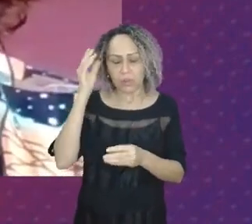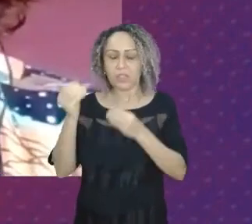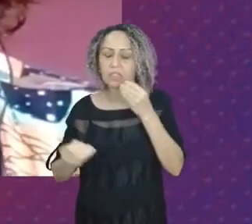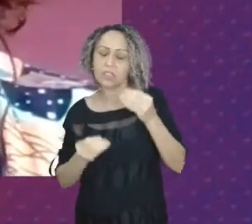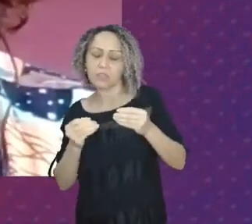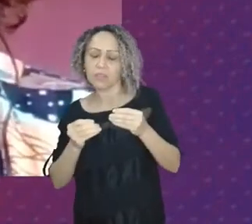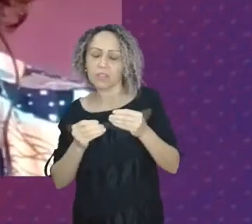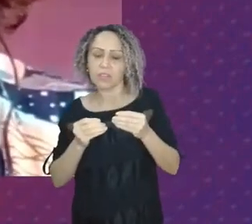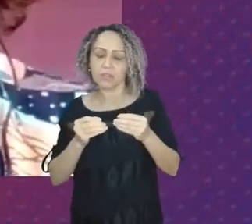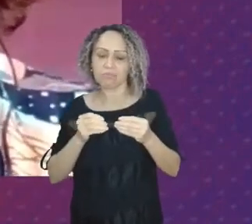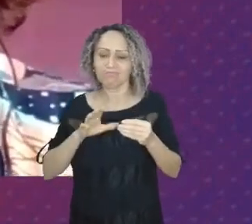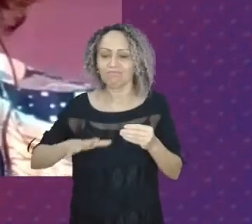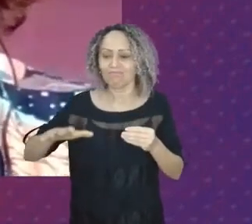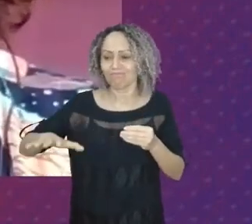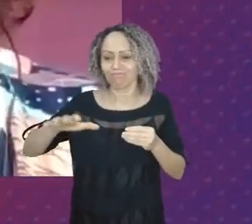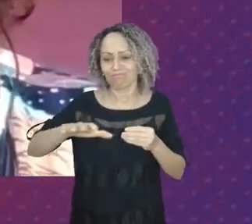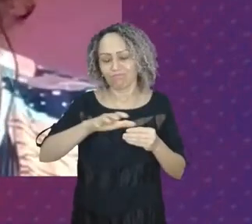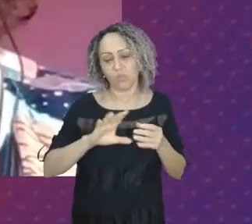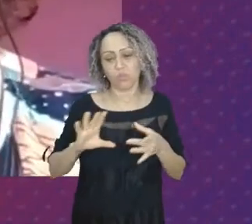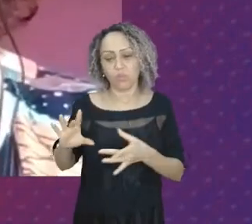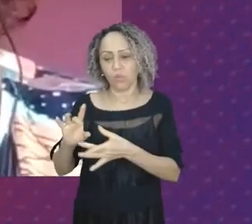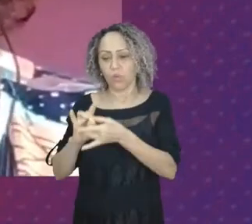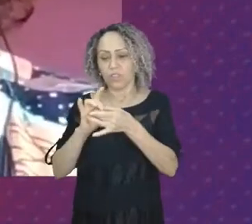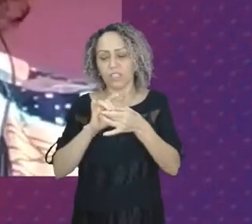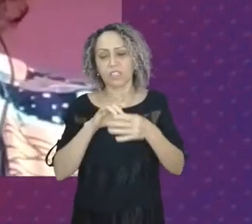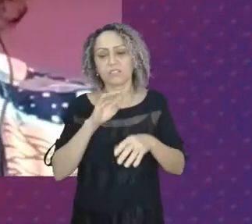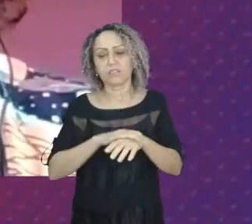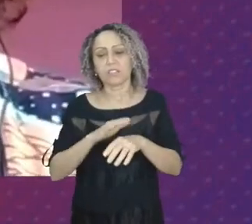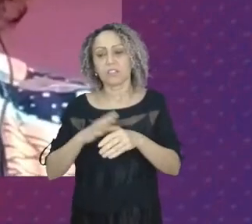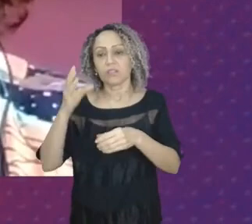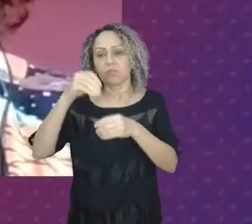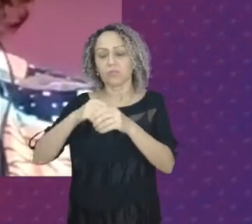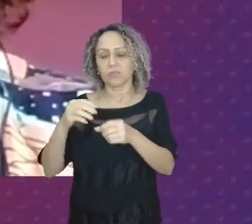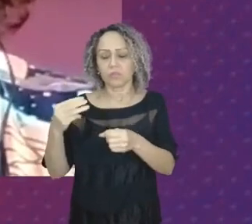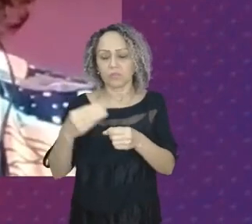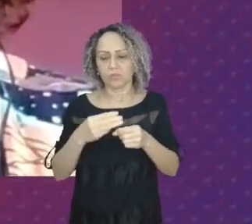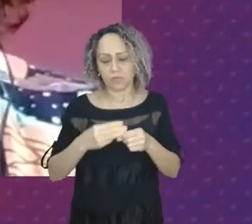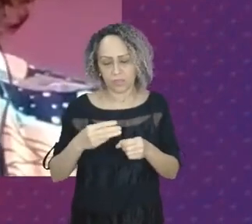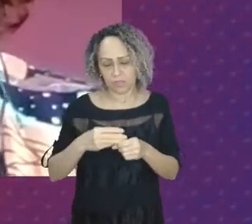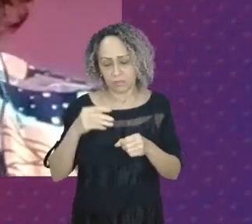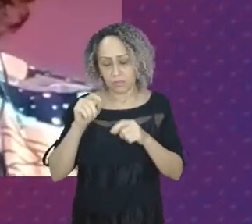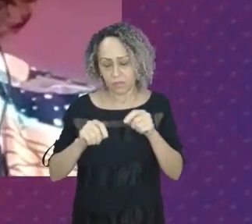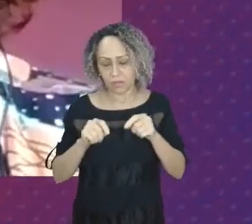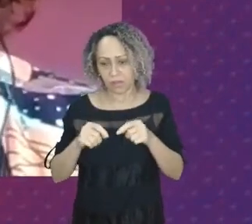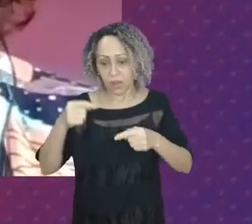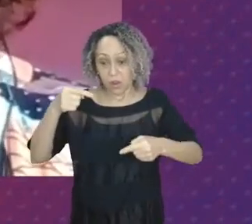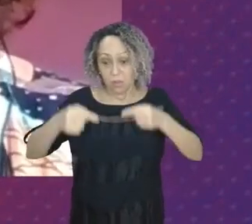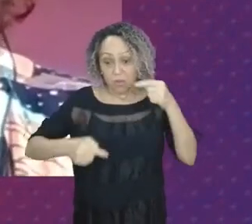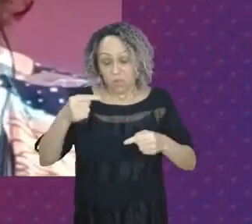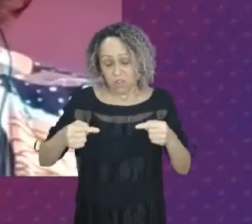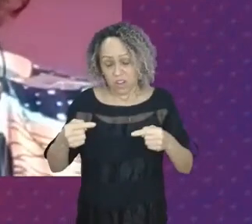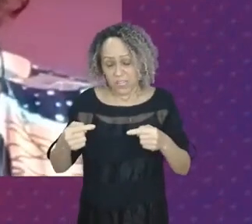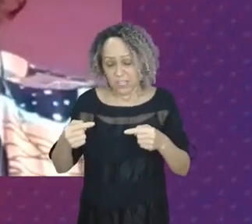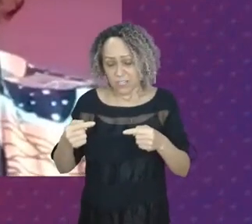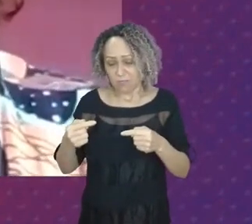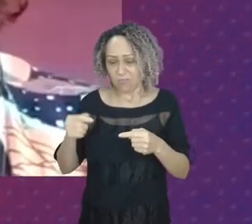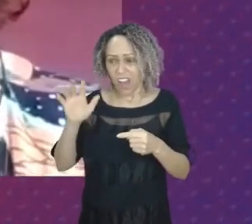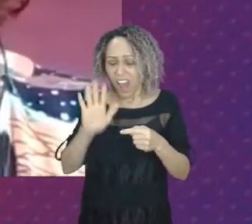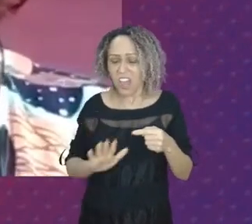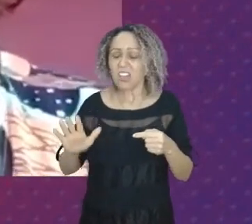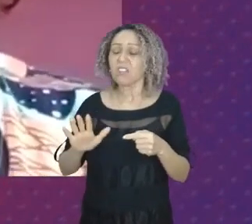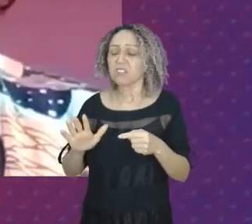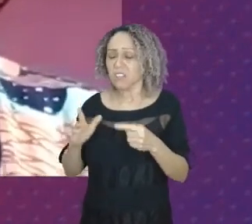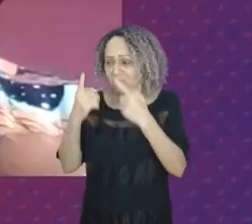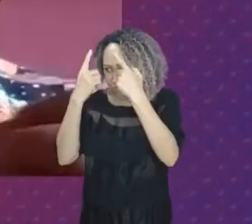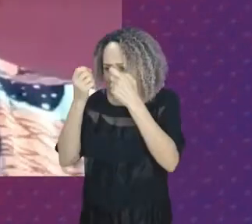nuances disso no âmbito municipal. Então, a Política Nacional de Enfrentamento à Violência vai